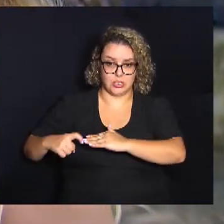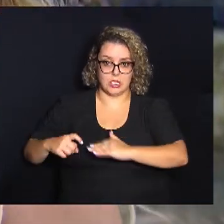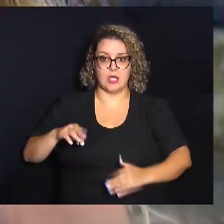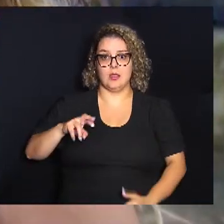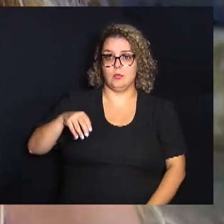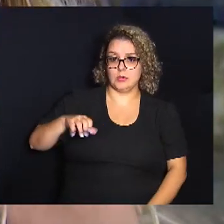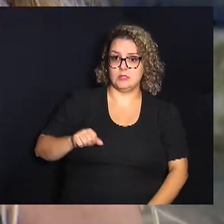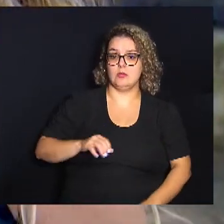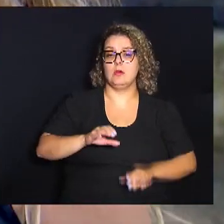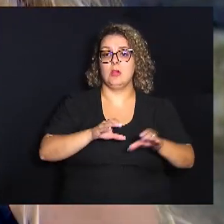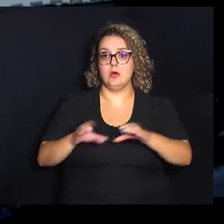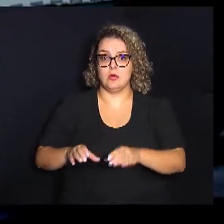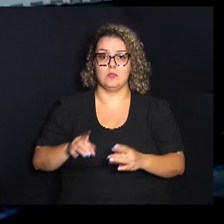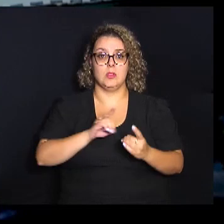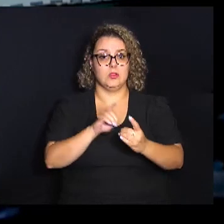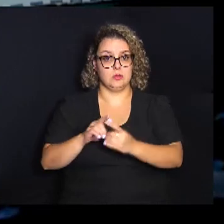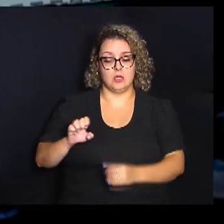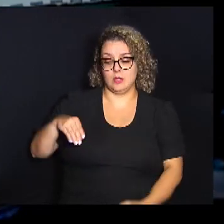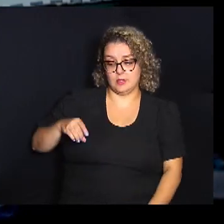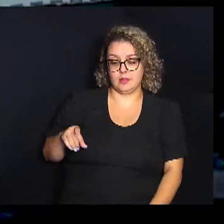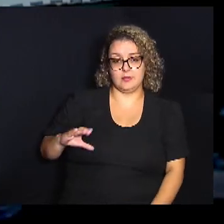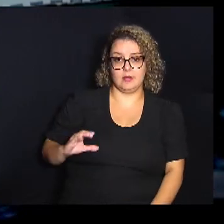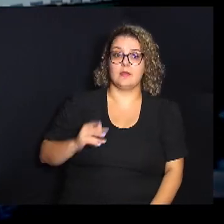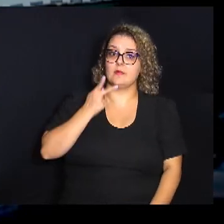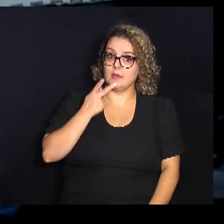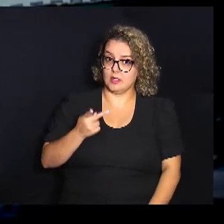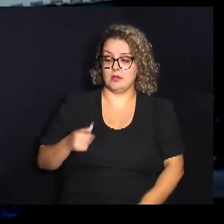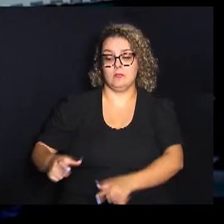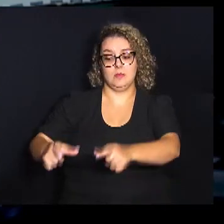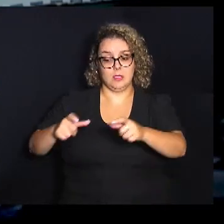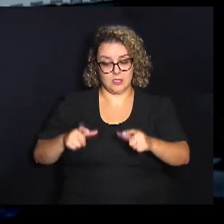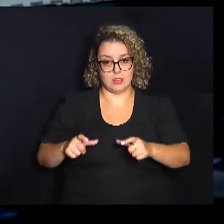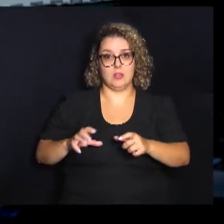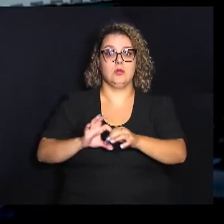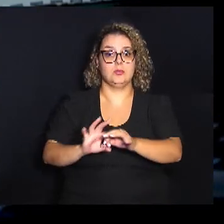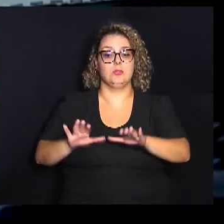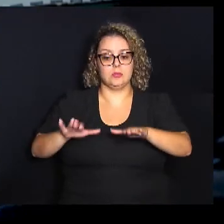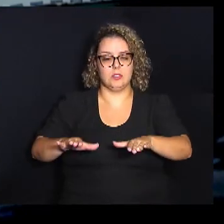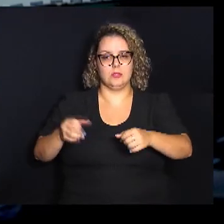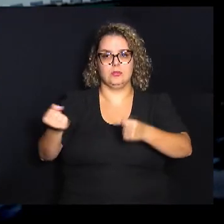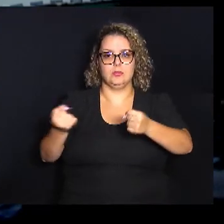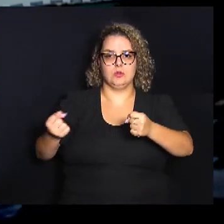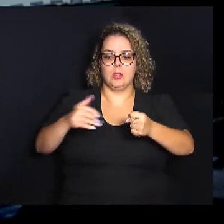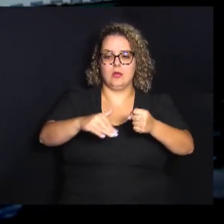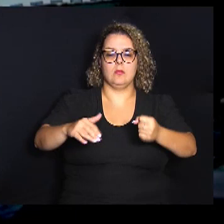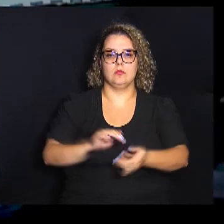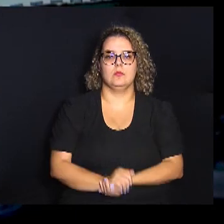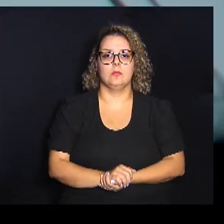de atendimento expediente da INDEC reforça que a credencial deve ser deixada no painel. Porque ela é passível